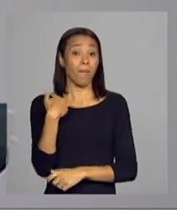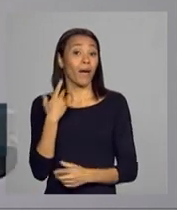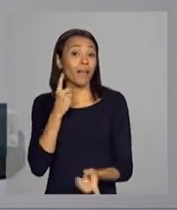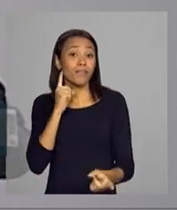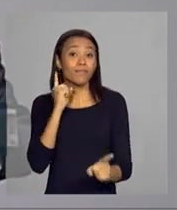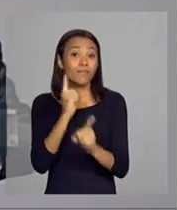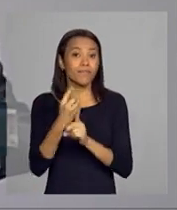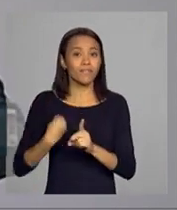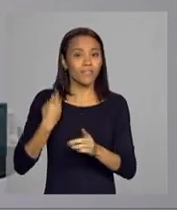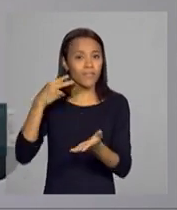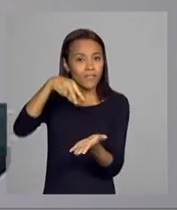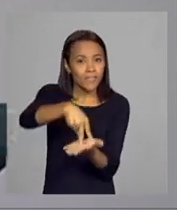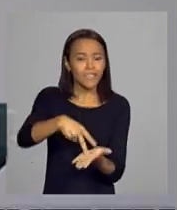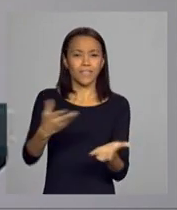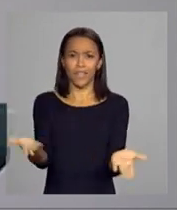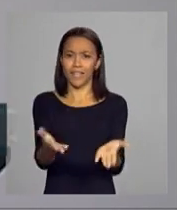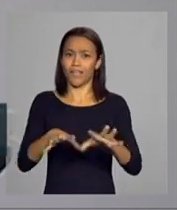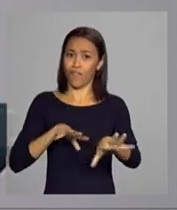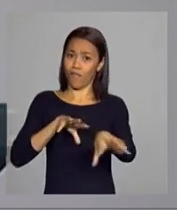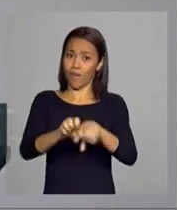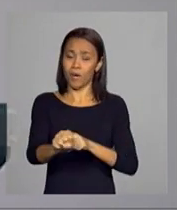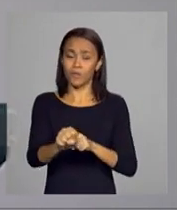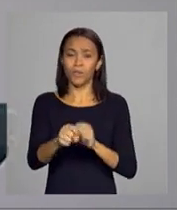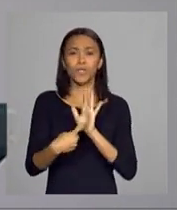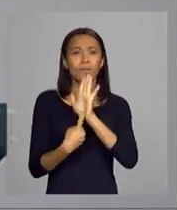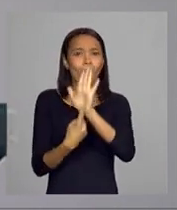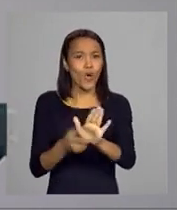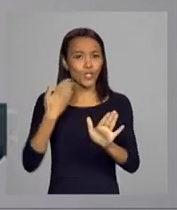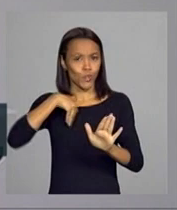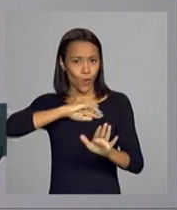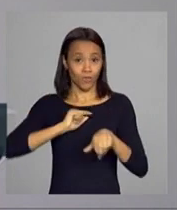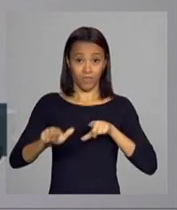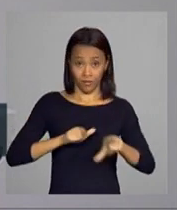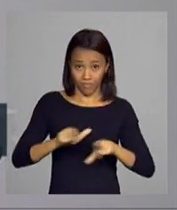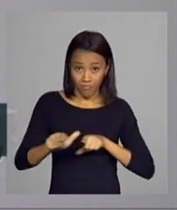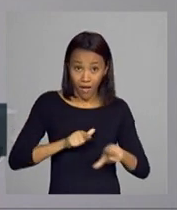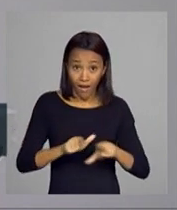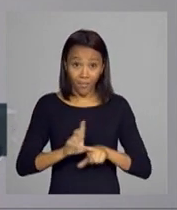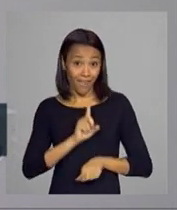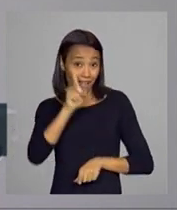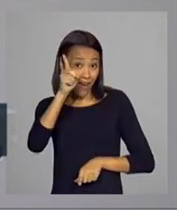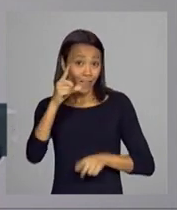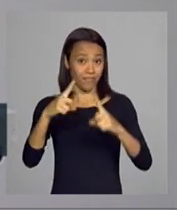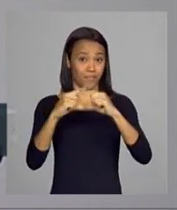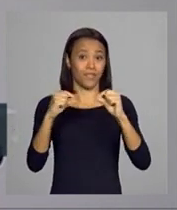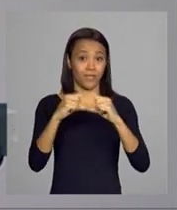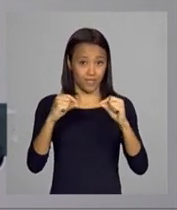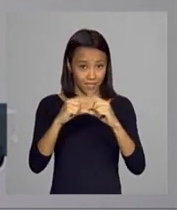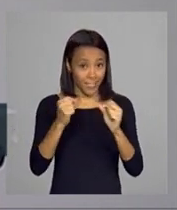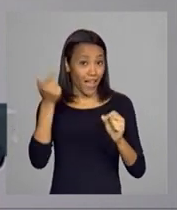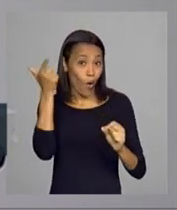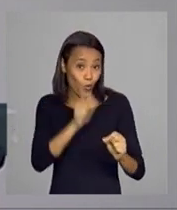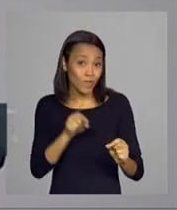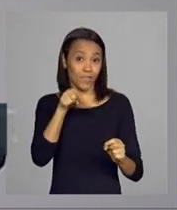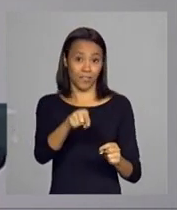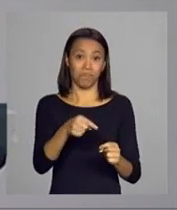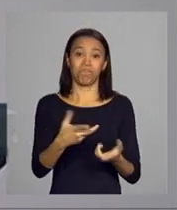encontro, dessa formatura, que demonstra que o trabalho que nós estamos fazendo lá em Brasília tem resultado